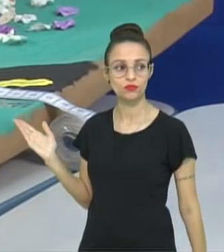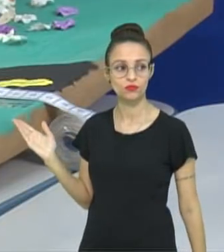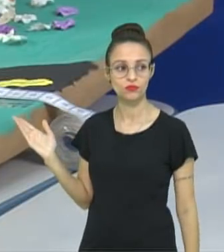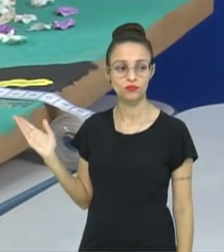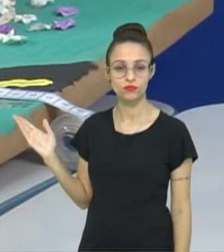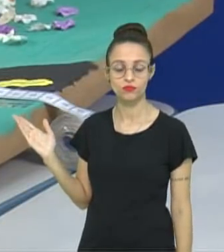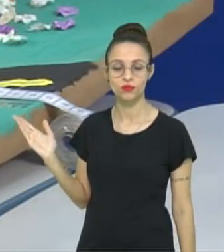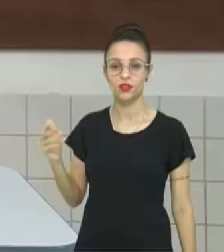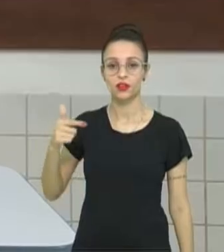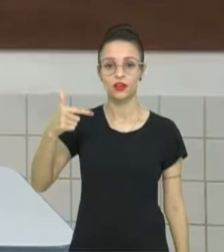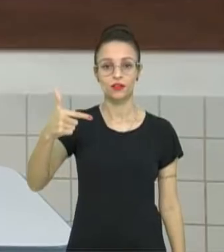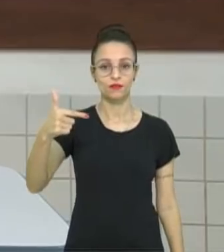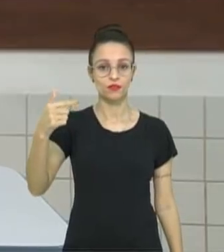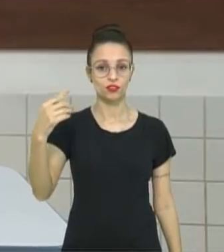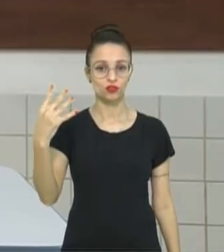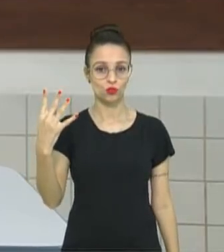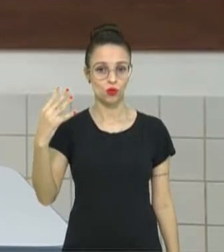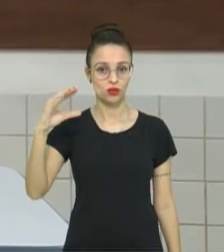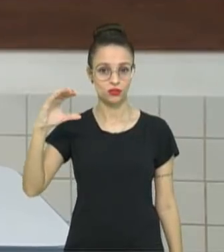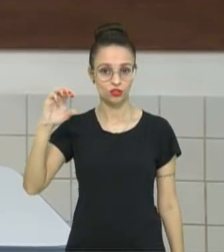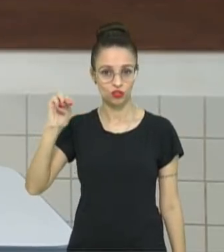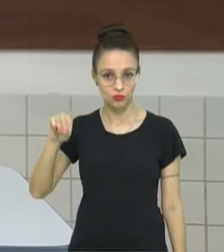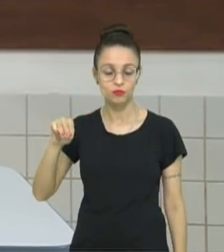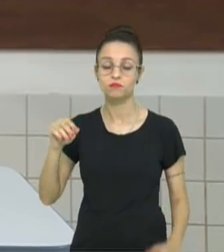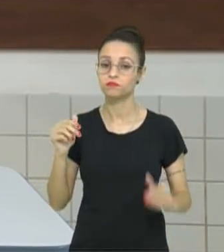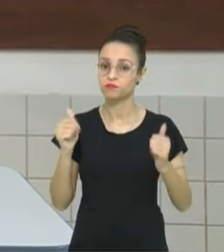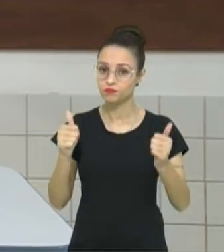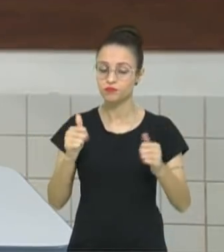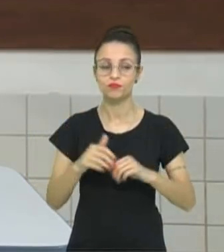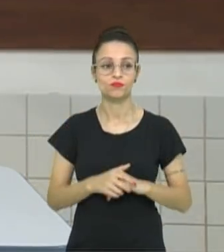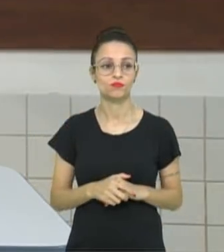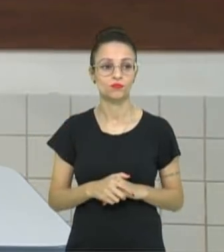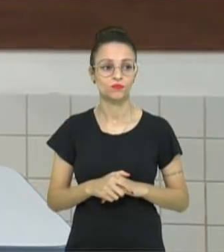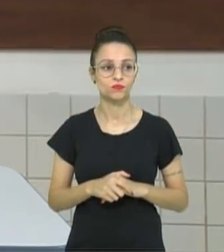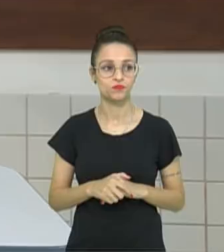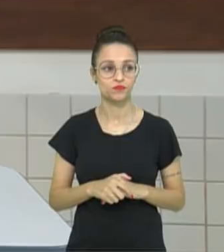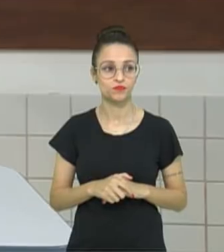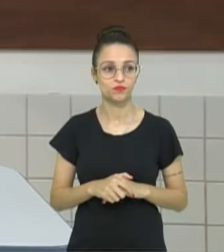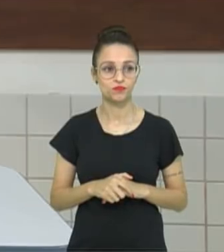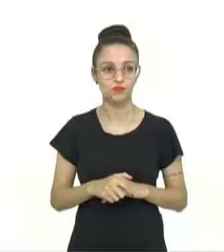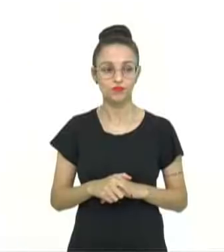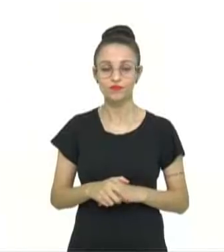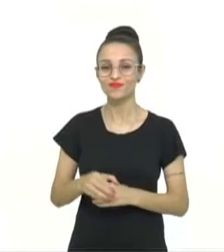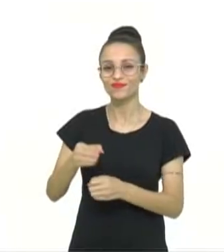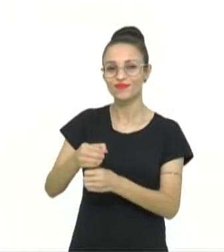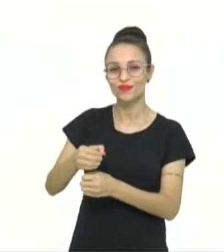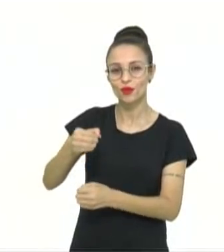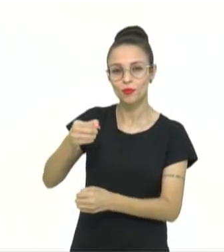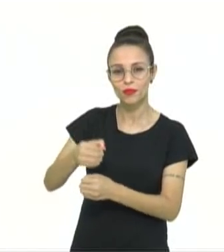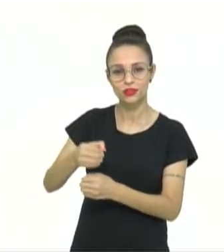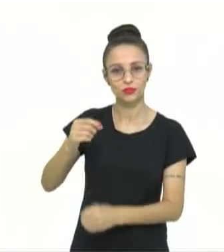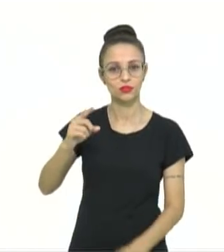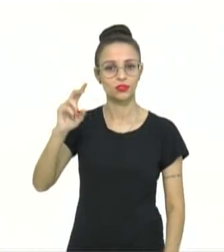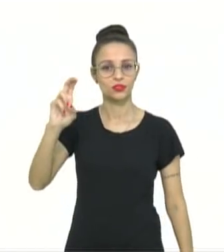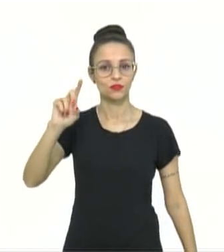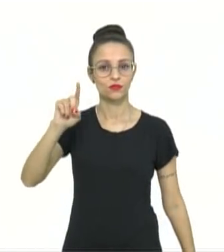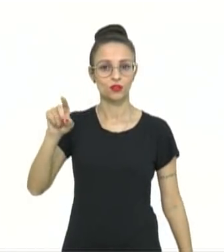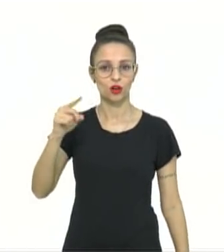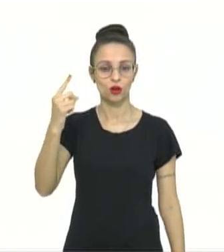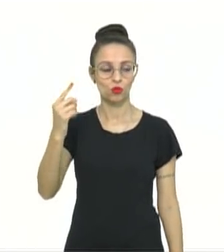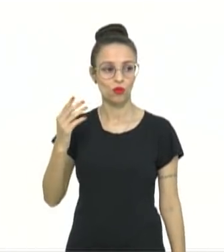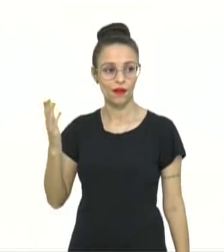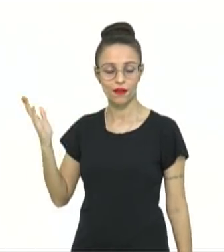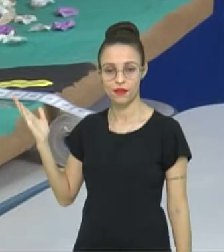telhadinho, 24 centímetros, tá? Aí no bastão do Júlio era 5,1. Aqui